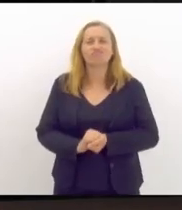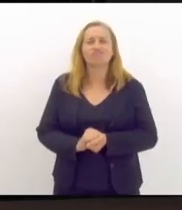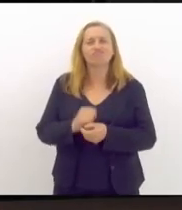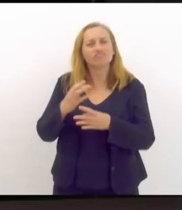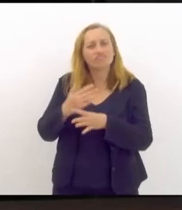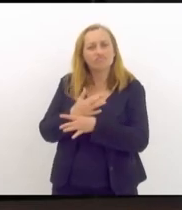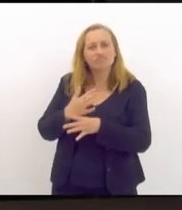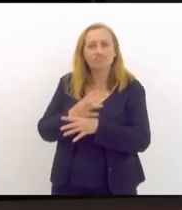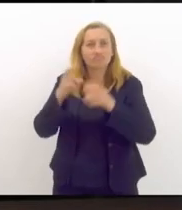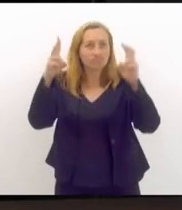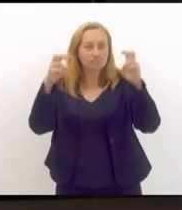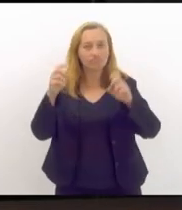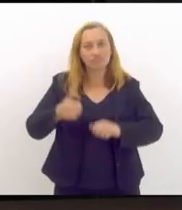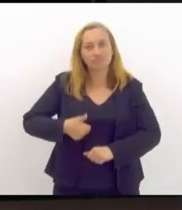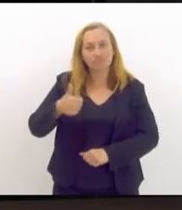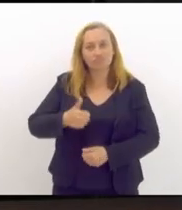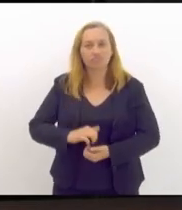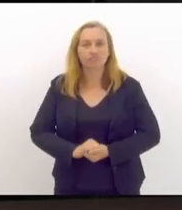primeiro